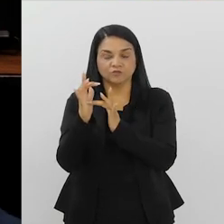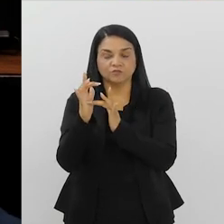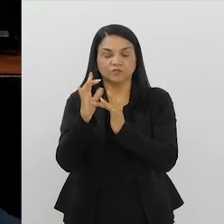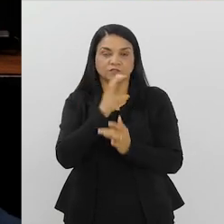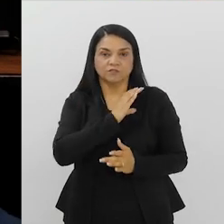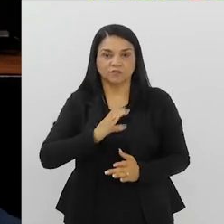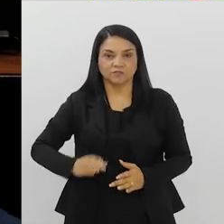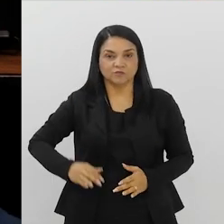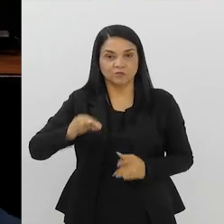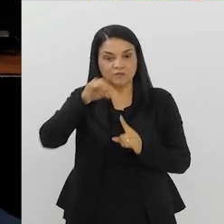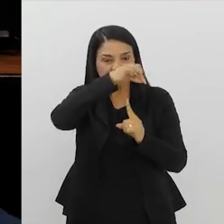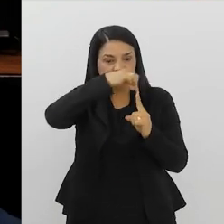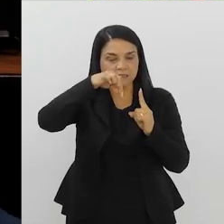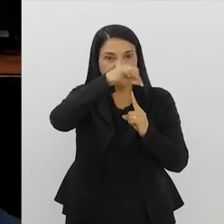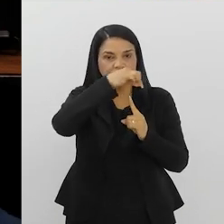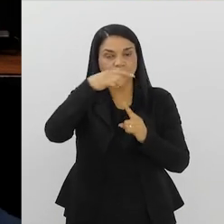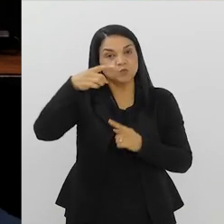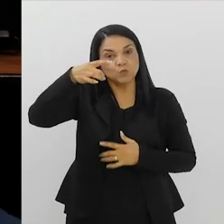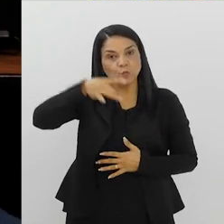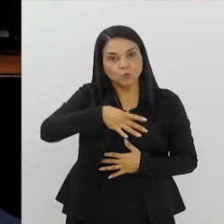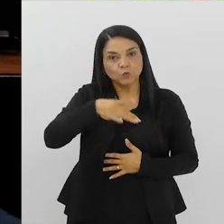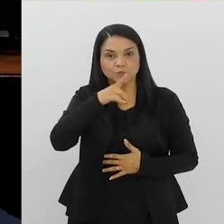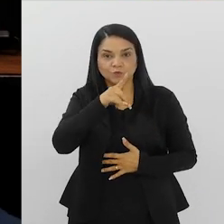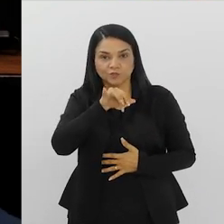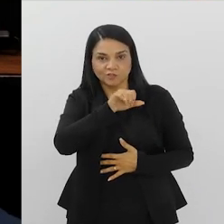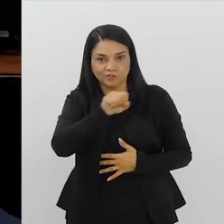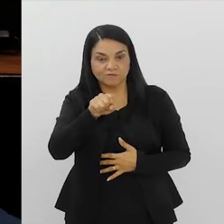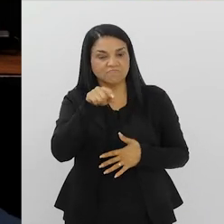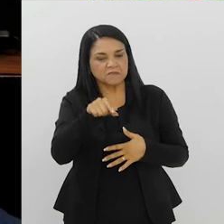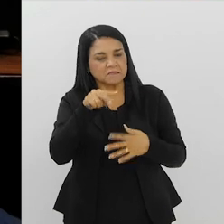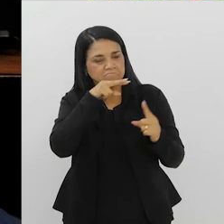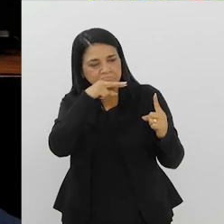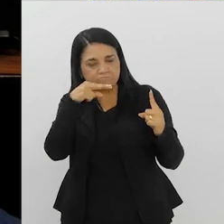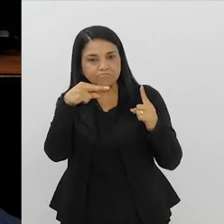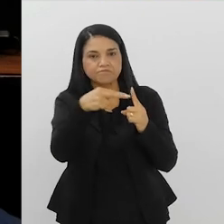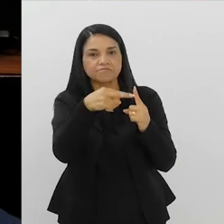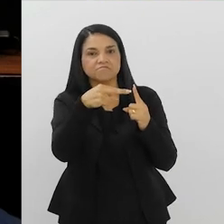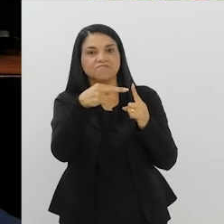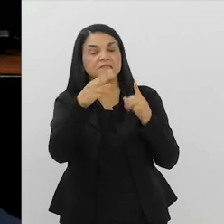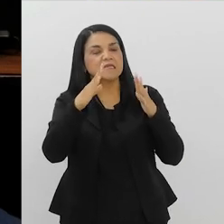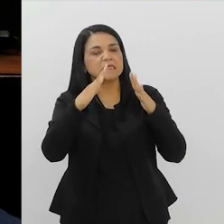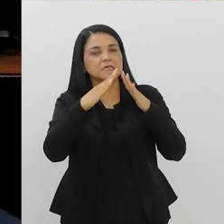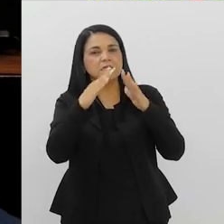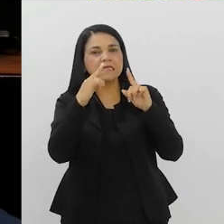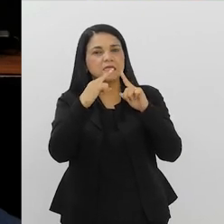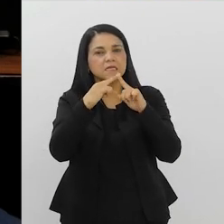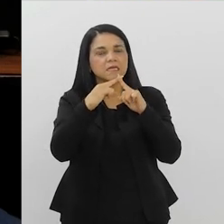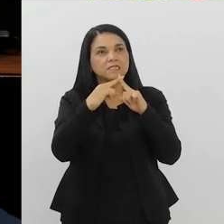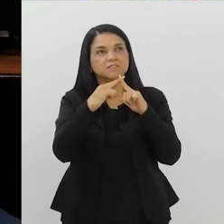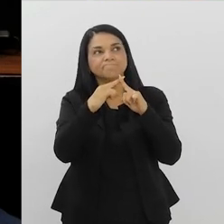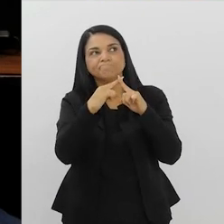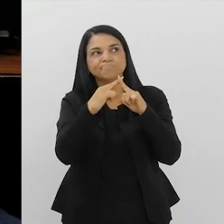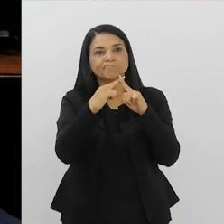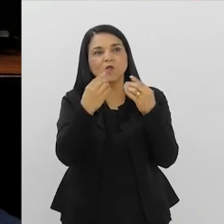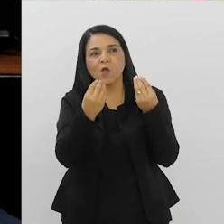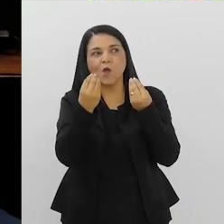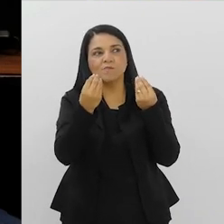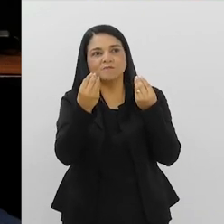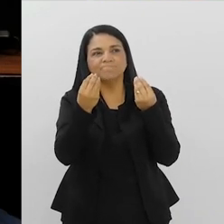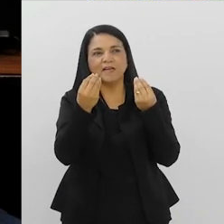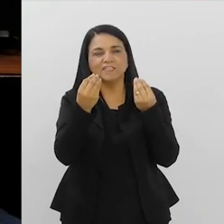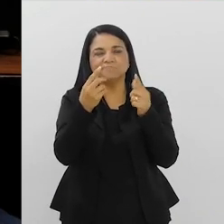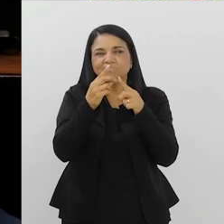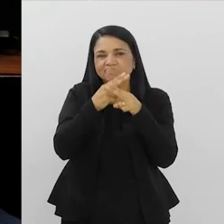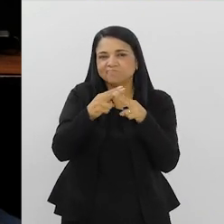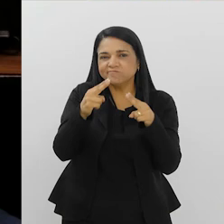ah Luzia eh quando a gente vai fazer algum tipo de ah serviço ao próximo que é